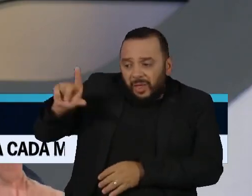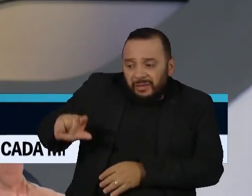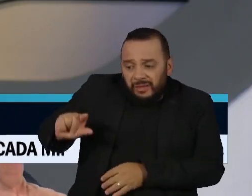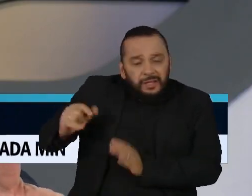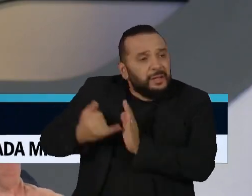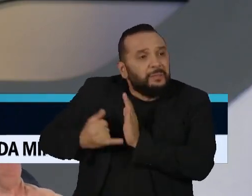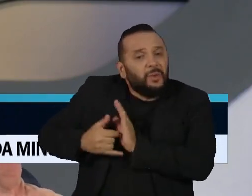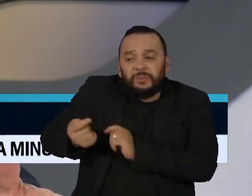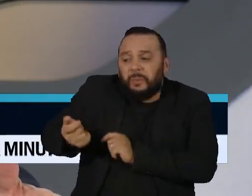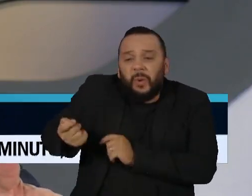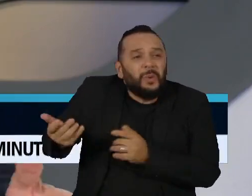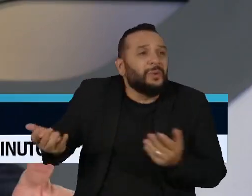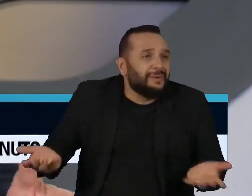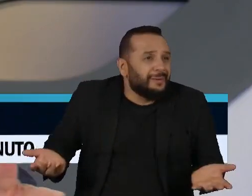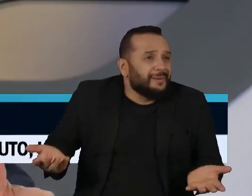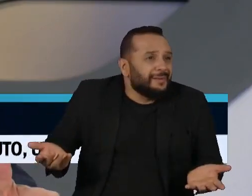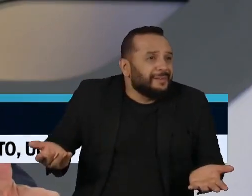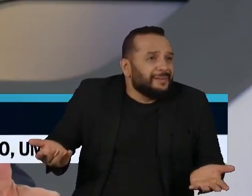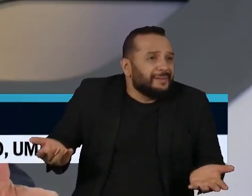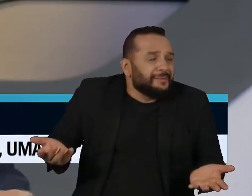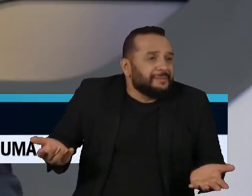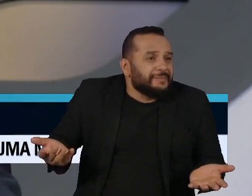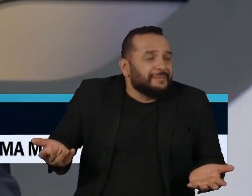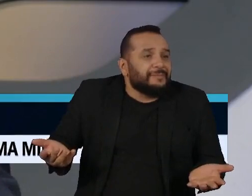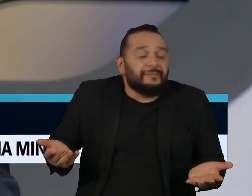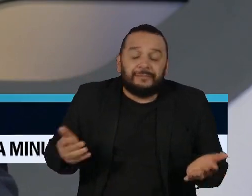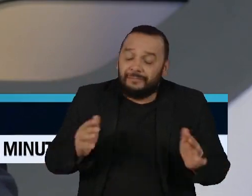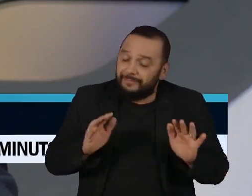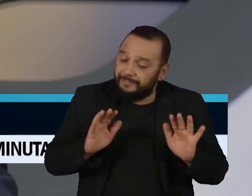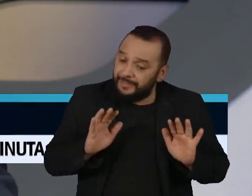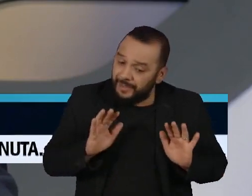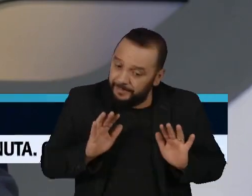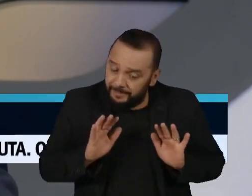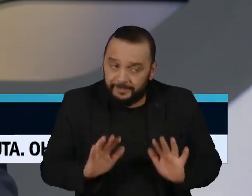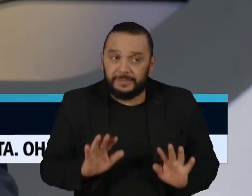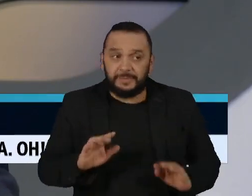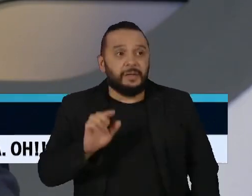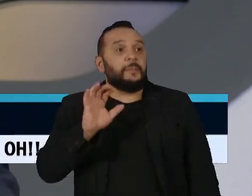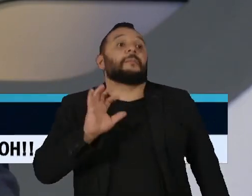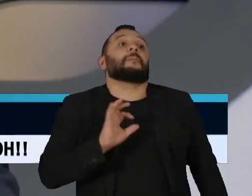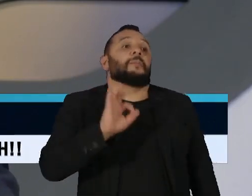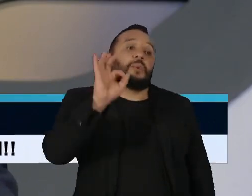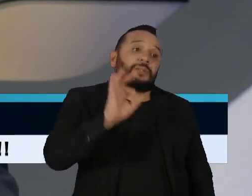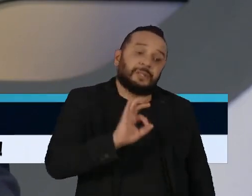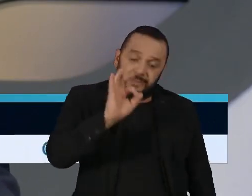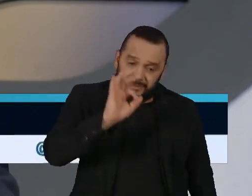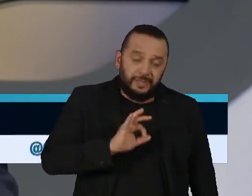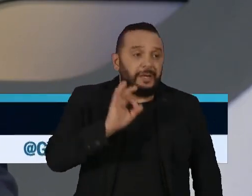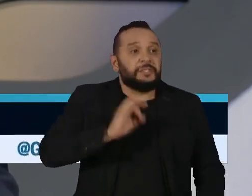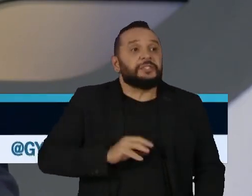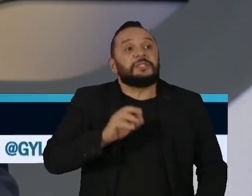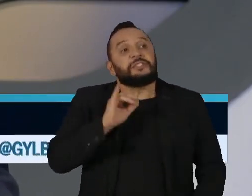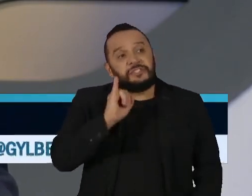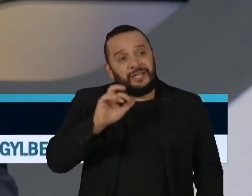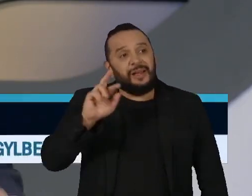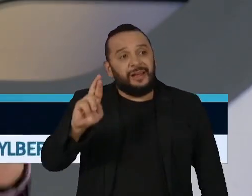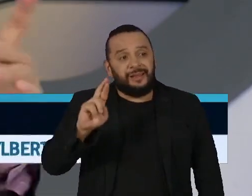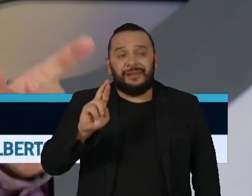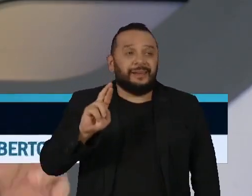pelo entrevistado, criar uma base de arrecadação. Mas a nossa alíquota máxima de imposto de renda é muito